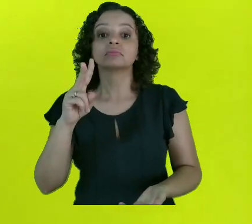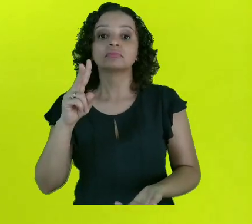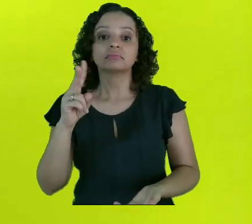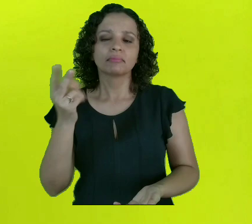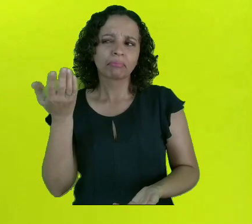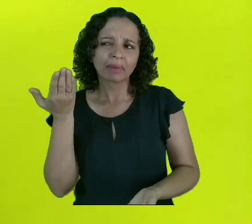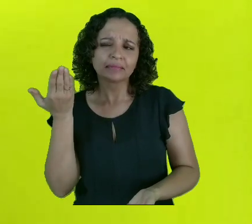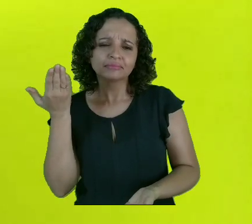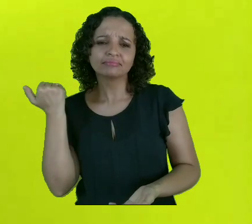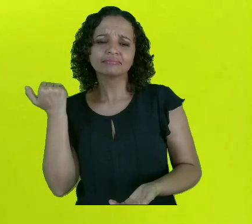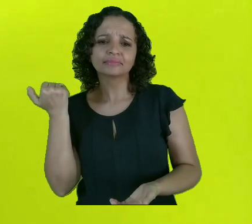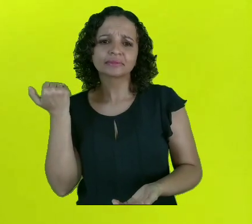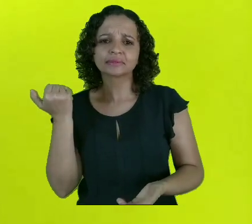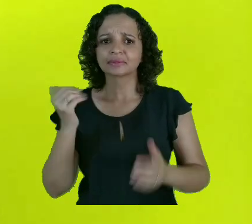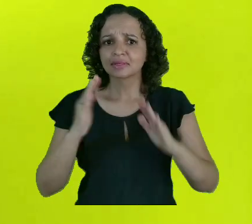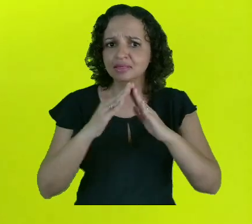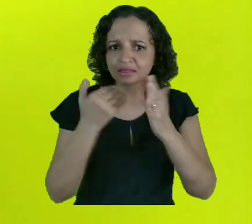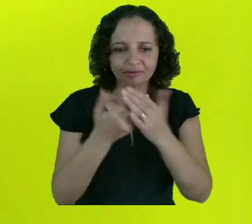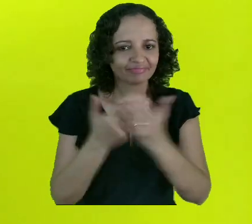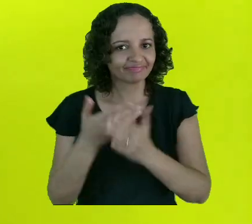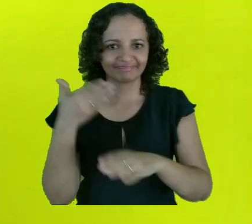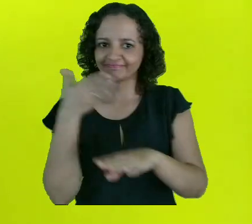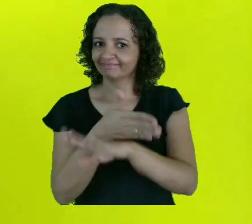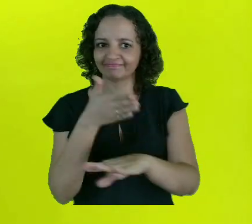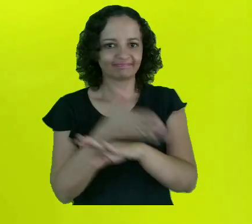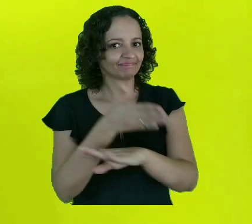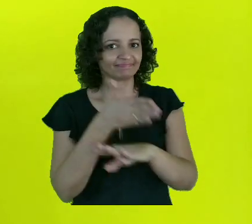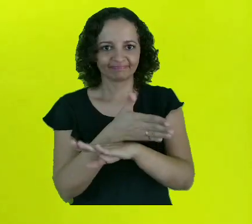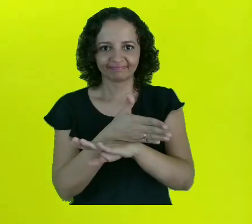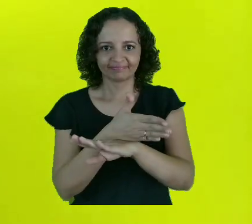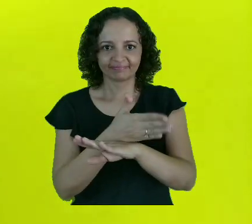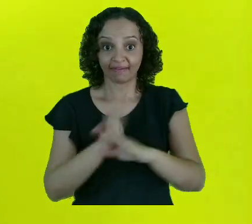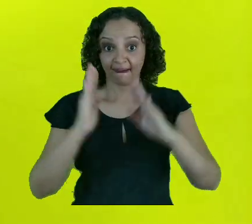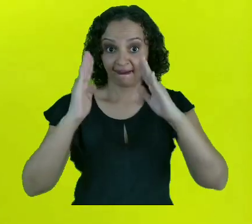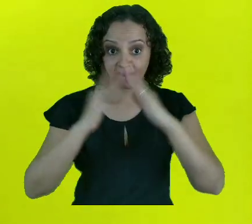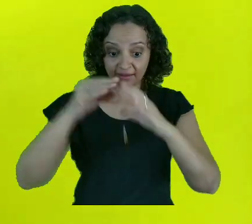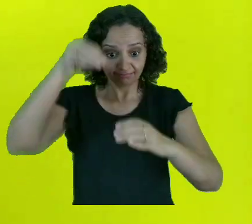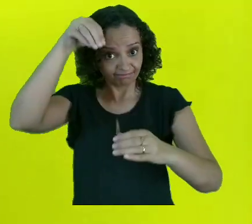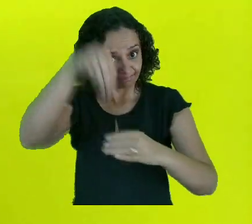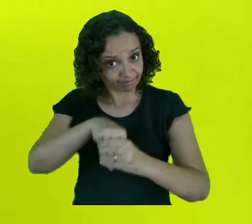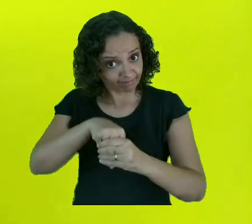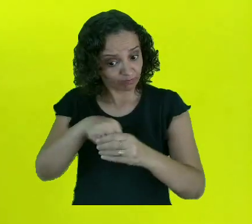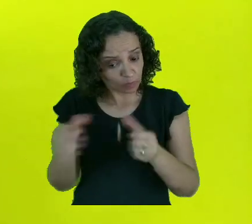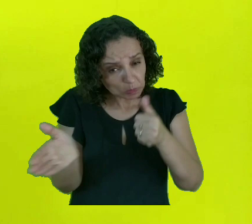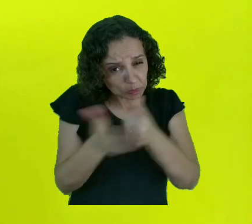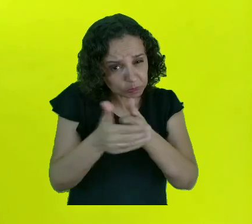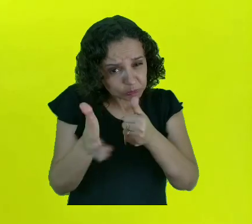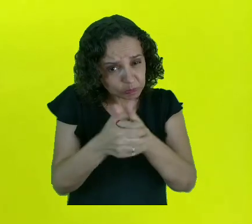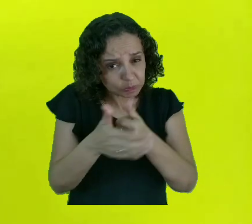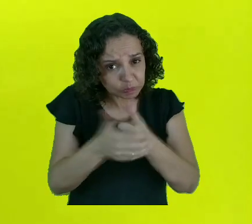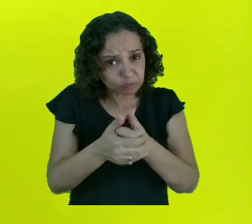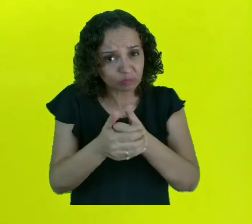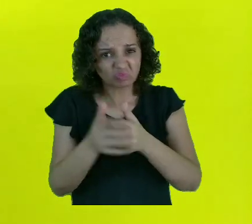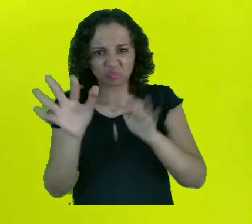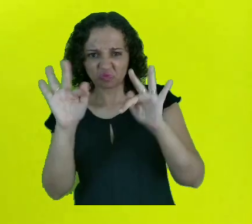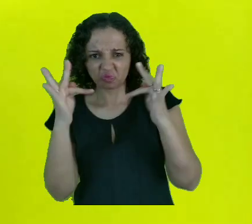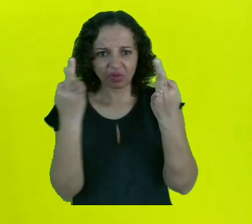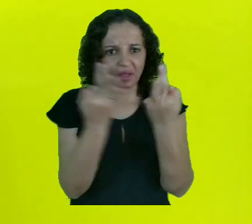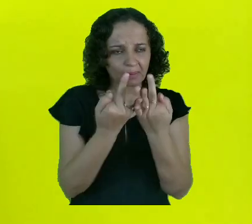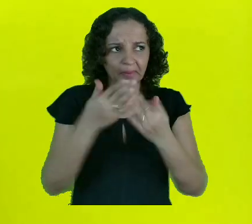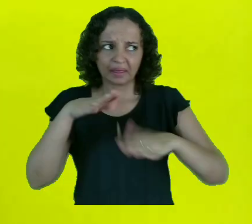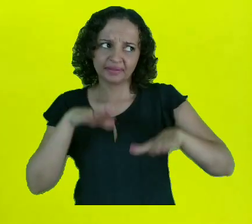da escola, escondidos em suas casas, talvez por vergonha dos familiares exporem que